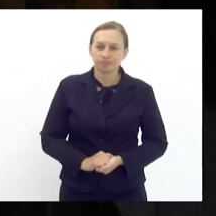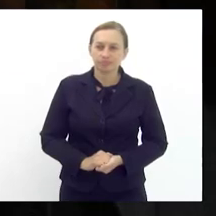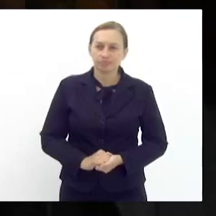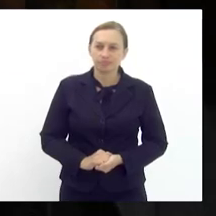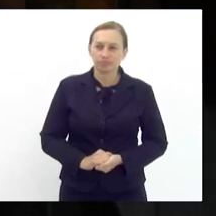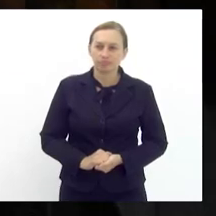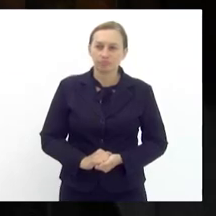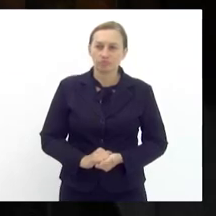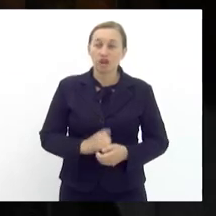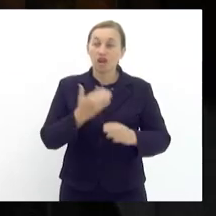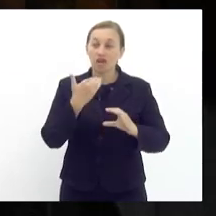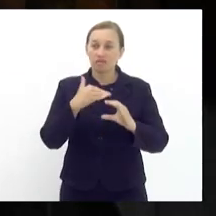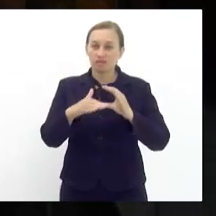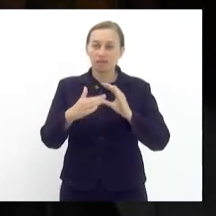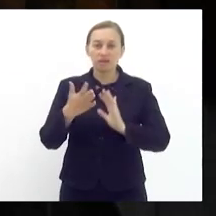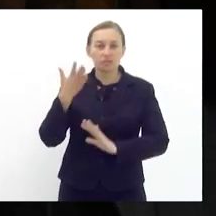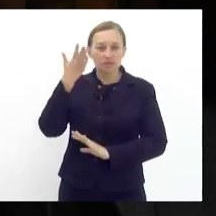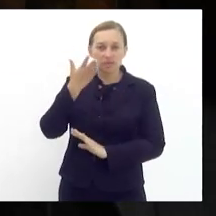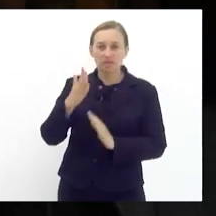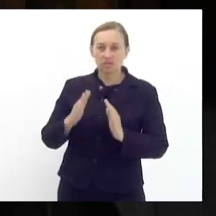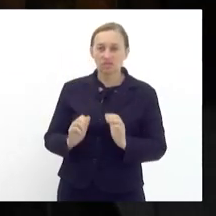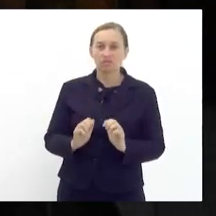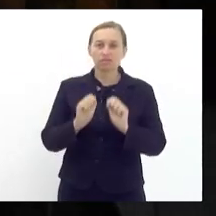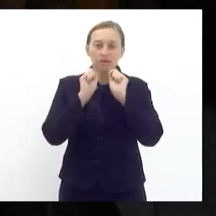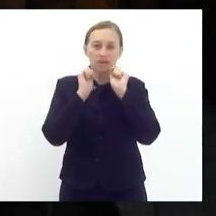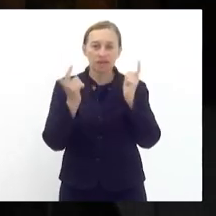mensagem para esta casa